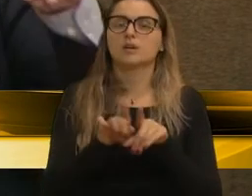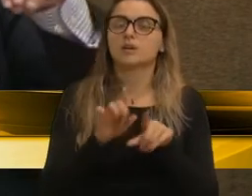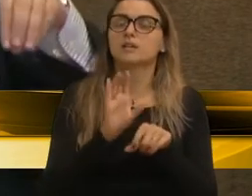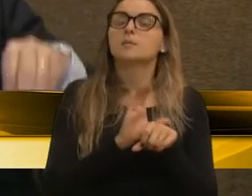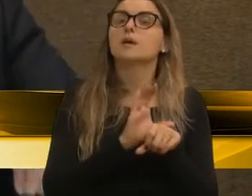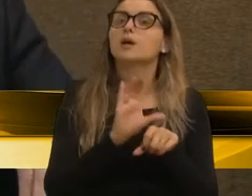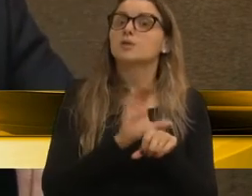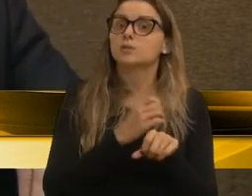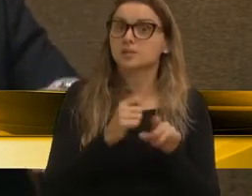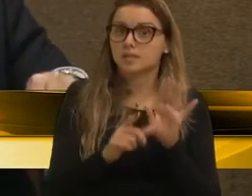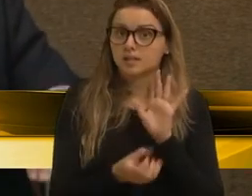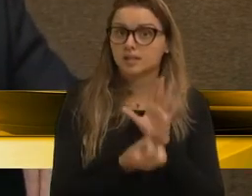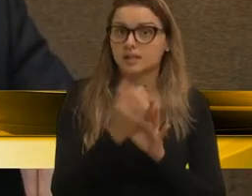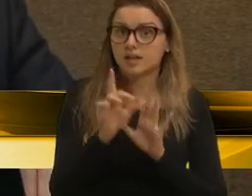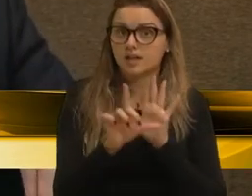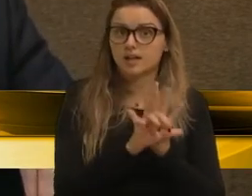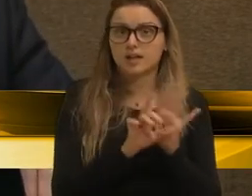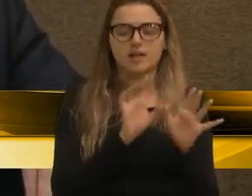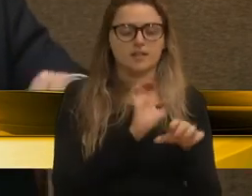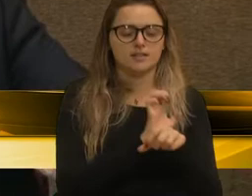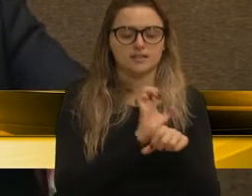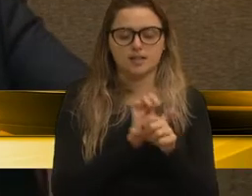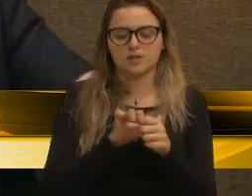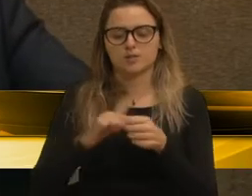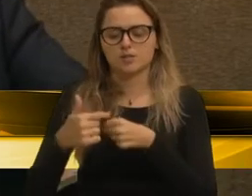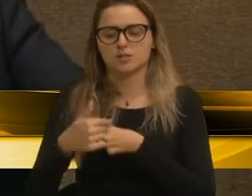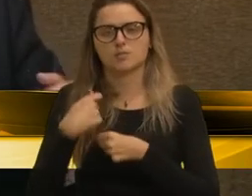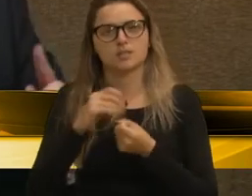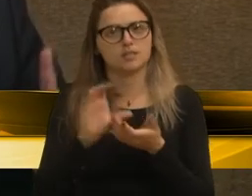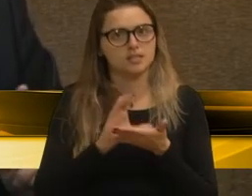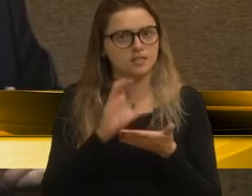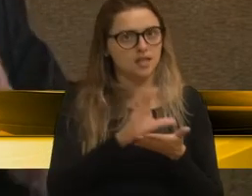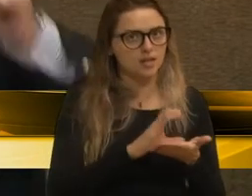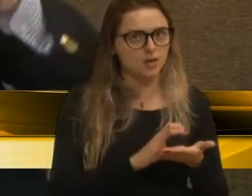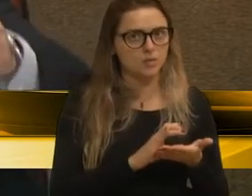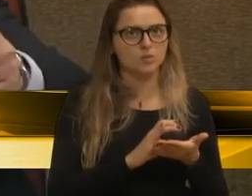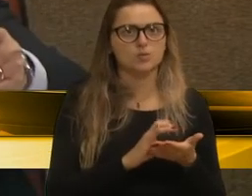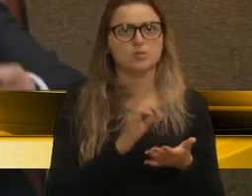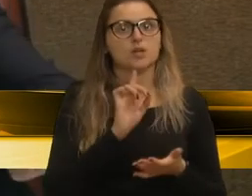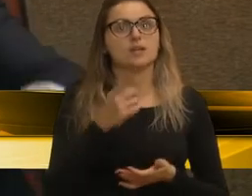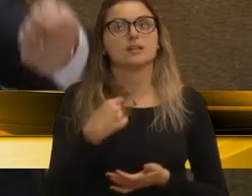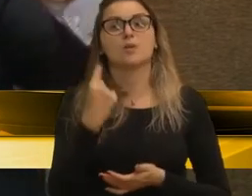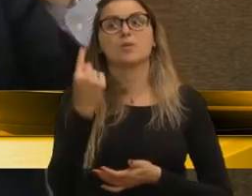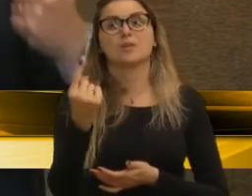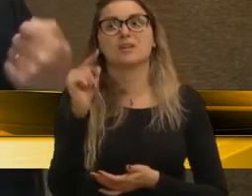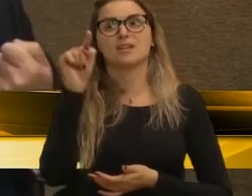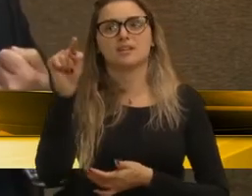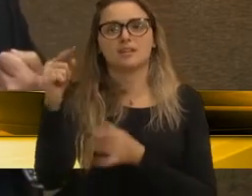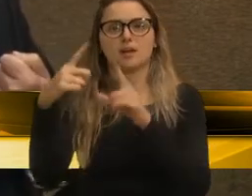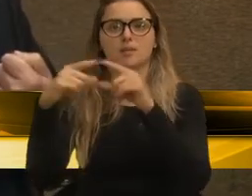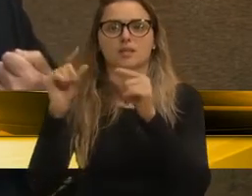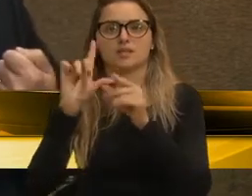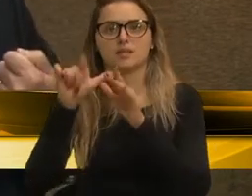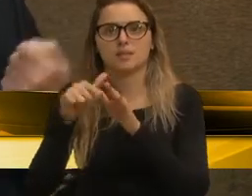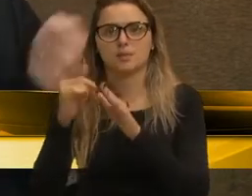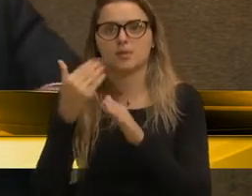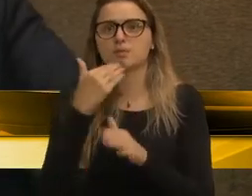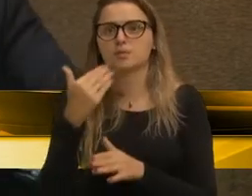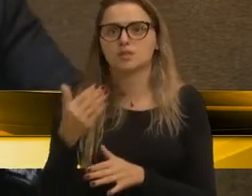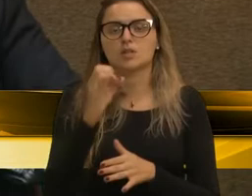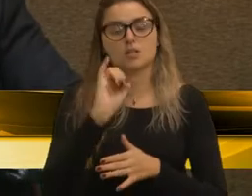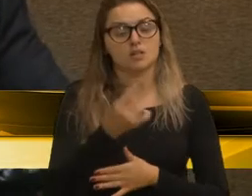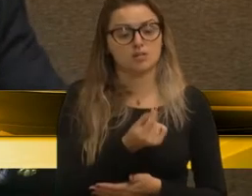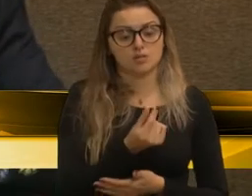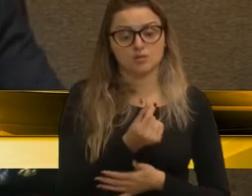que os estados e os municípios têm que receber verbas, não ir a Brasília e depois ir lá pedir, se esse